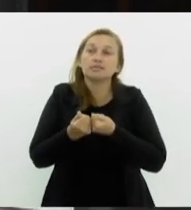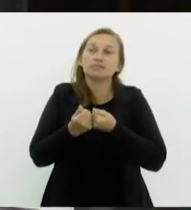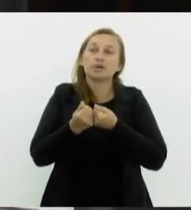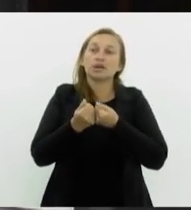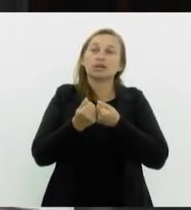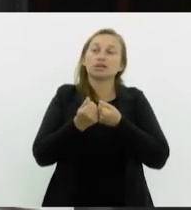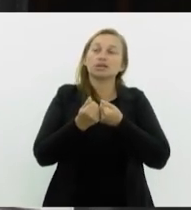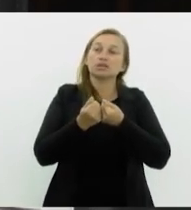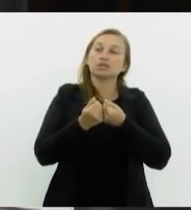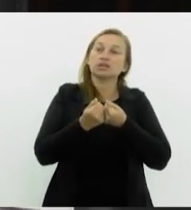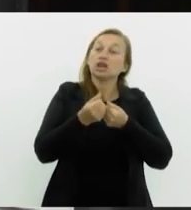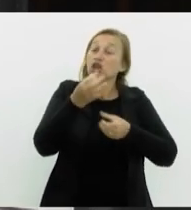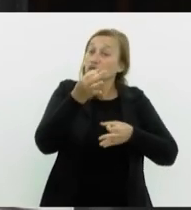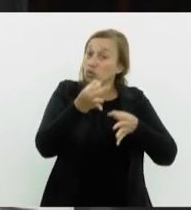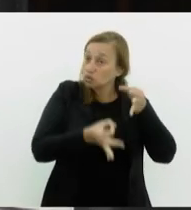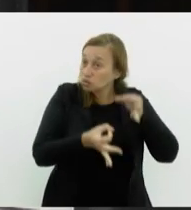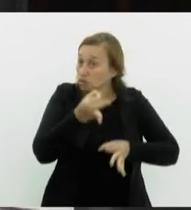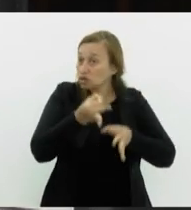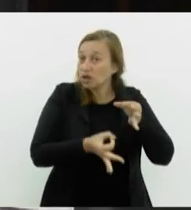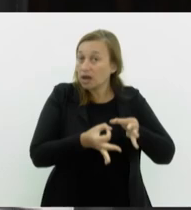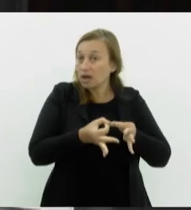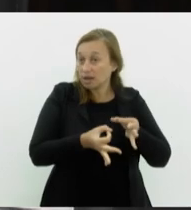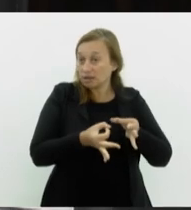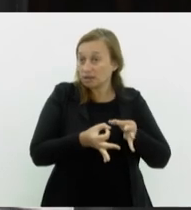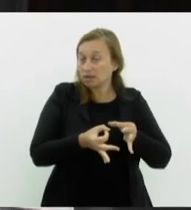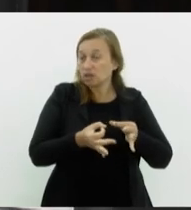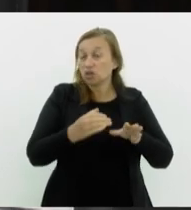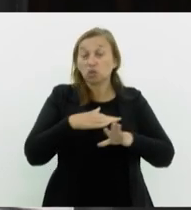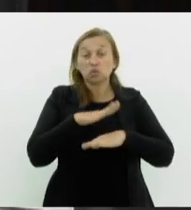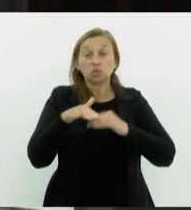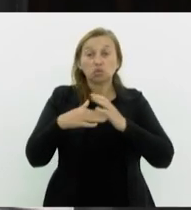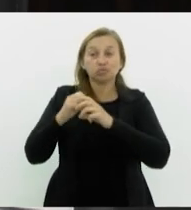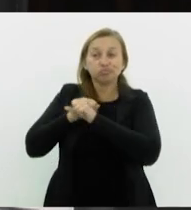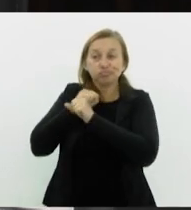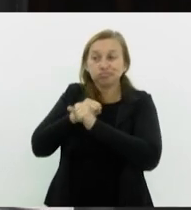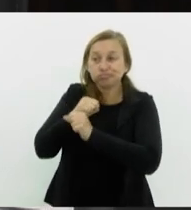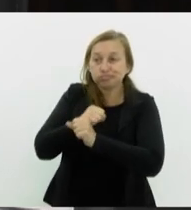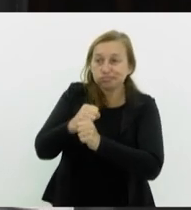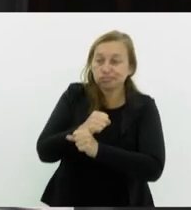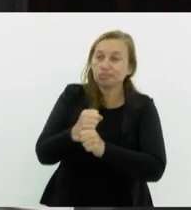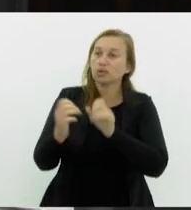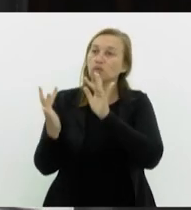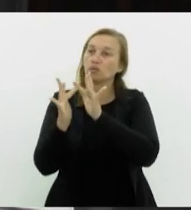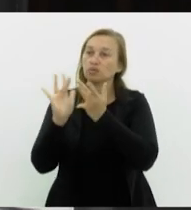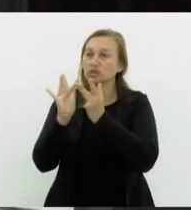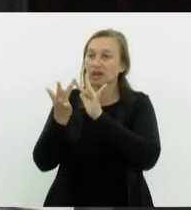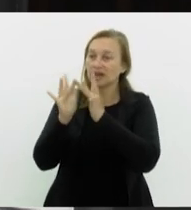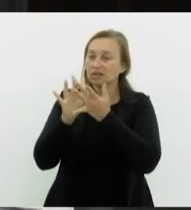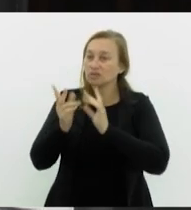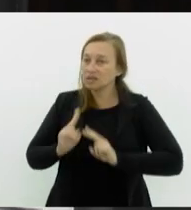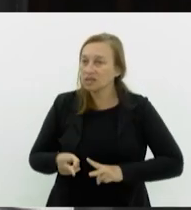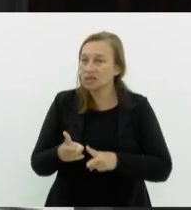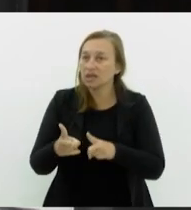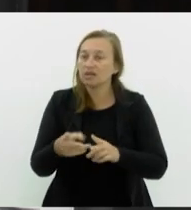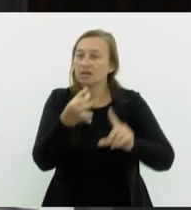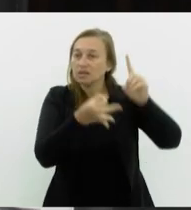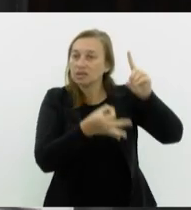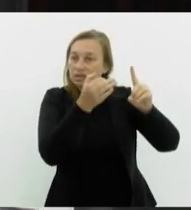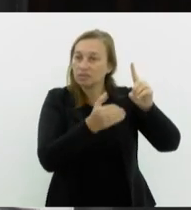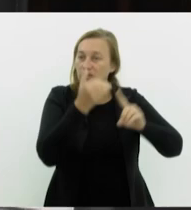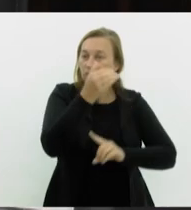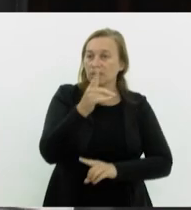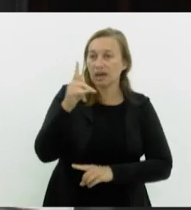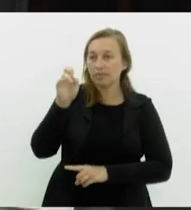julgar. Não é? Durante todos esses anos, a gente sempre teve muito contato e o desembargador Gabriel